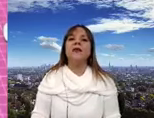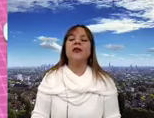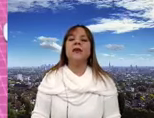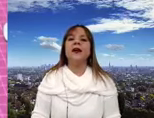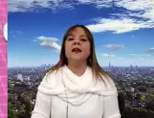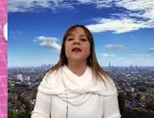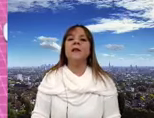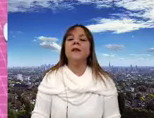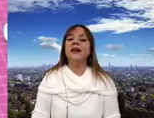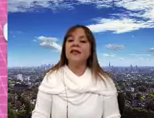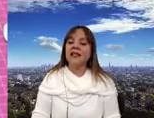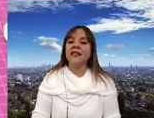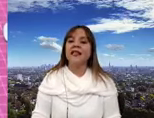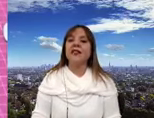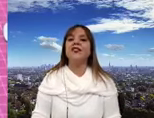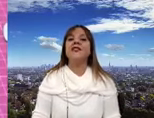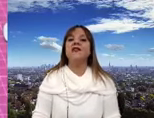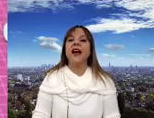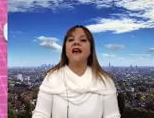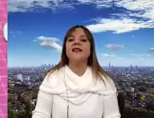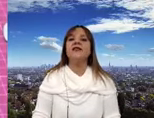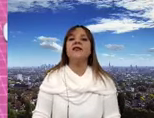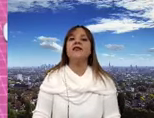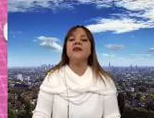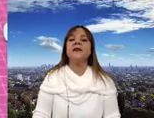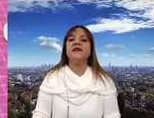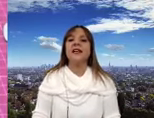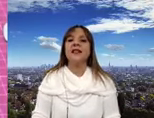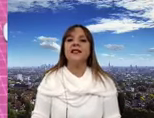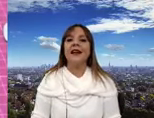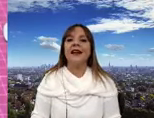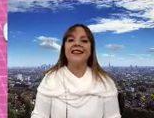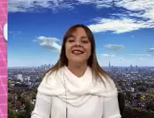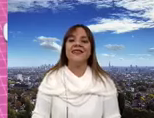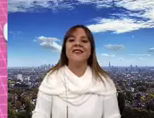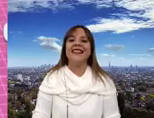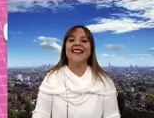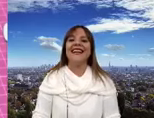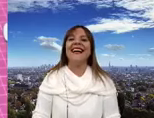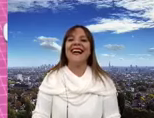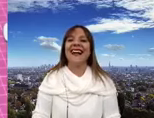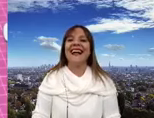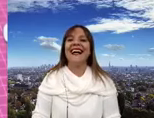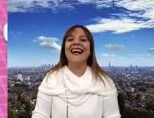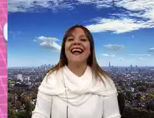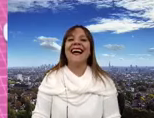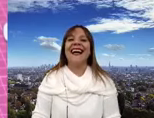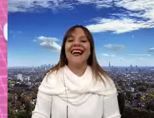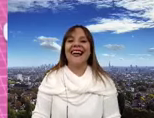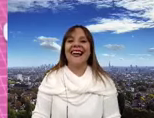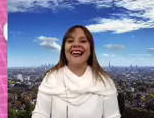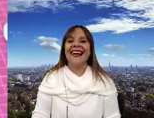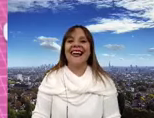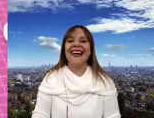bacana. É a primeira vez dela aqui no Arte que Faz, que você volte mais vezes, né, Stephanie? Ah, obrigada, fico muito